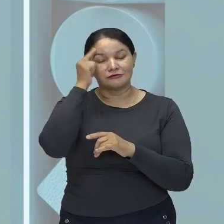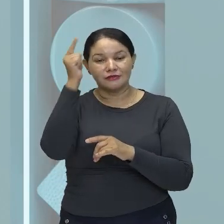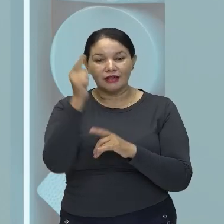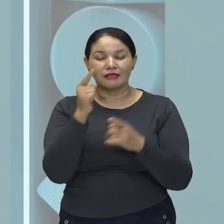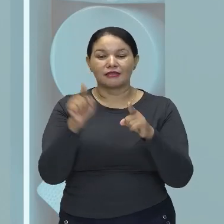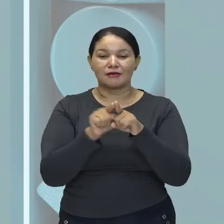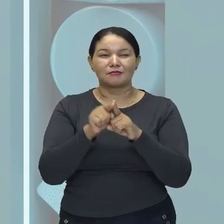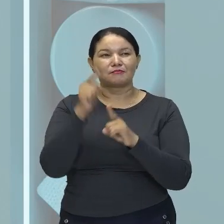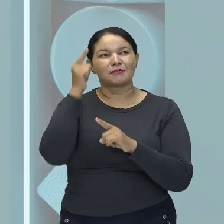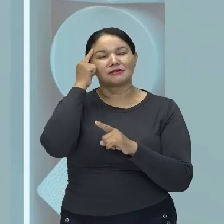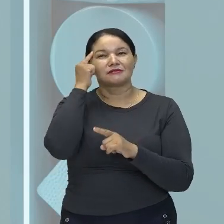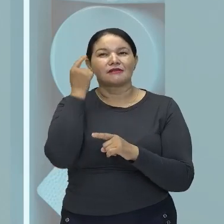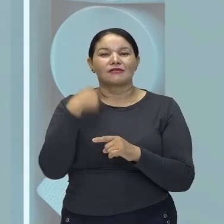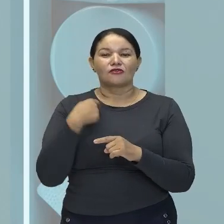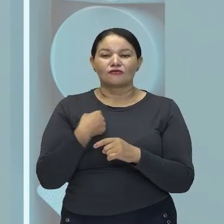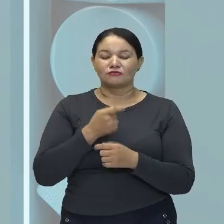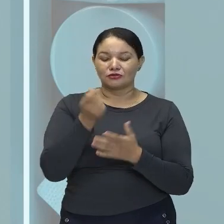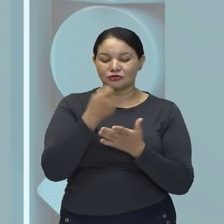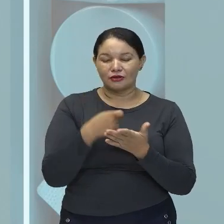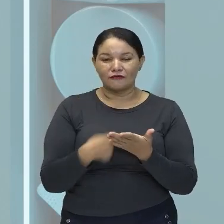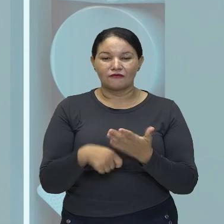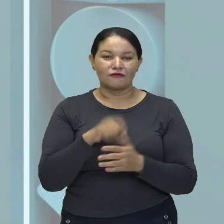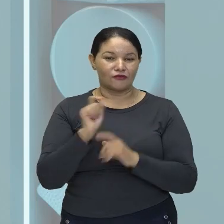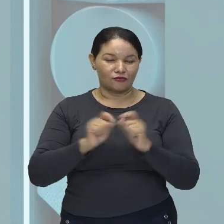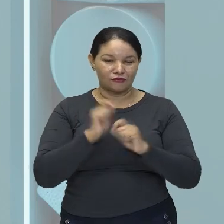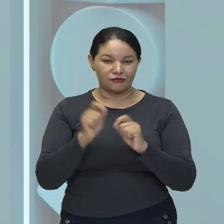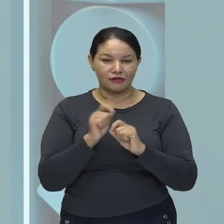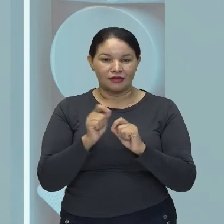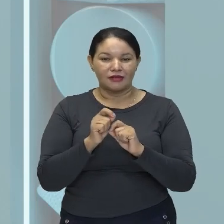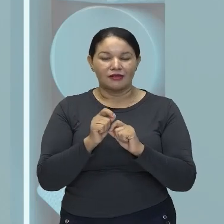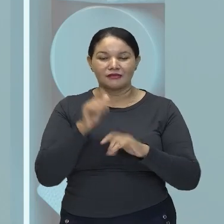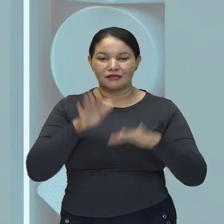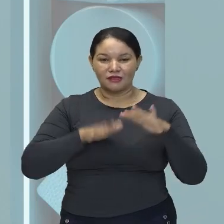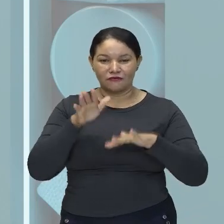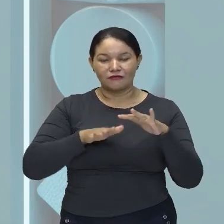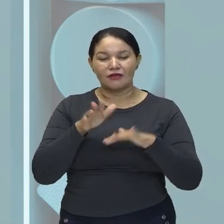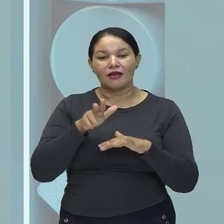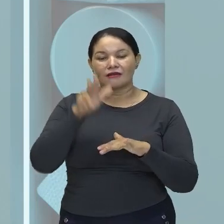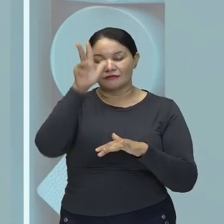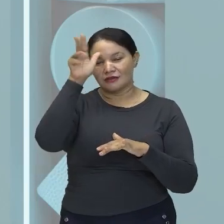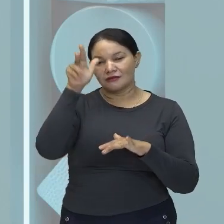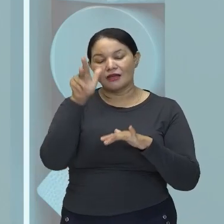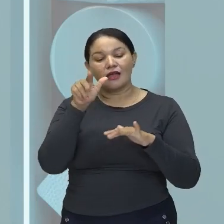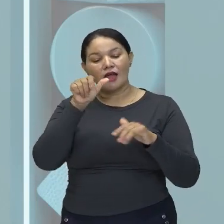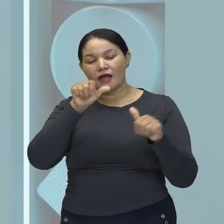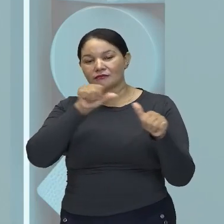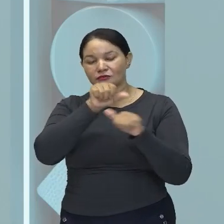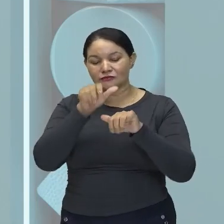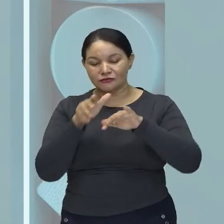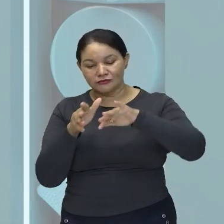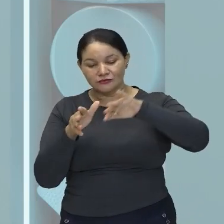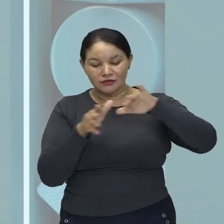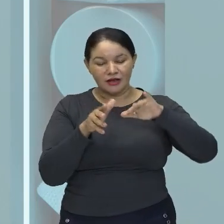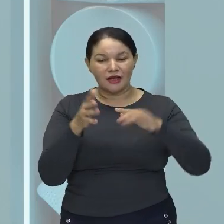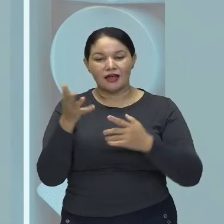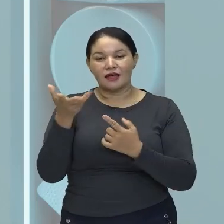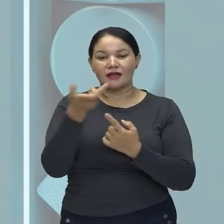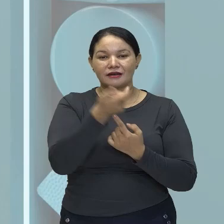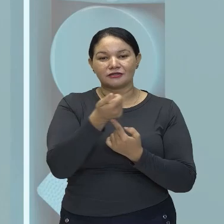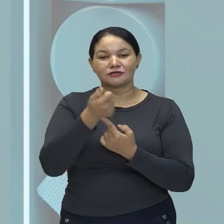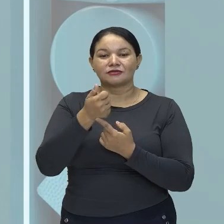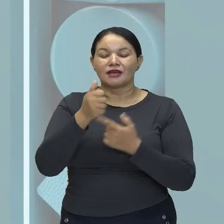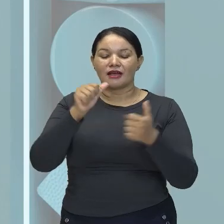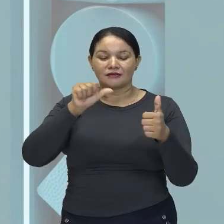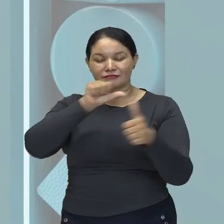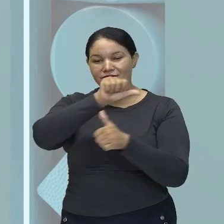que eu quero expressar, ele acaba sendo deixado de lado no dadaísmo. a obra de arte acaba se tornando de forma